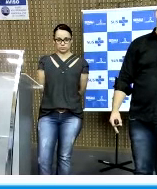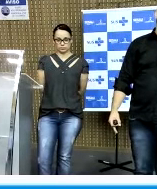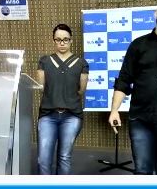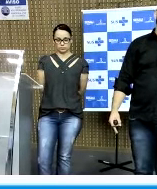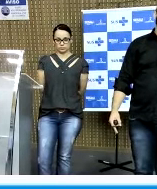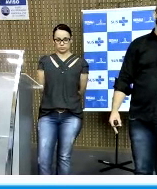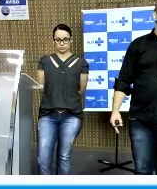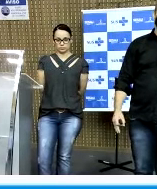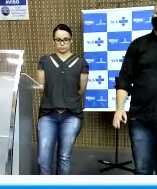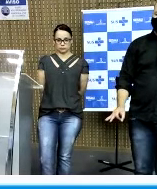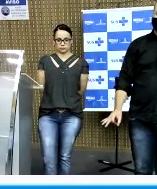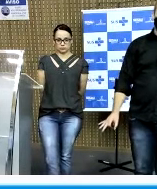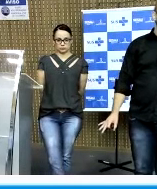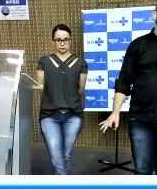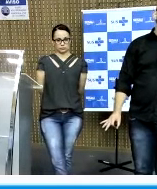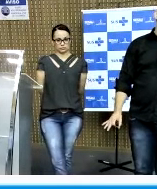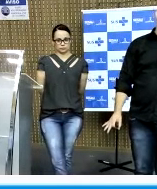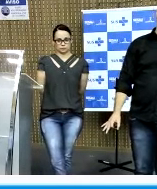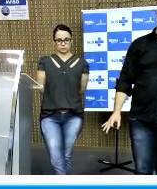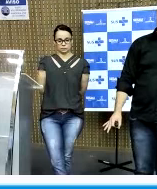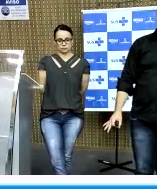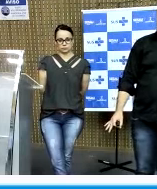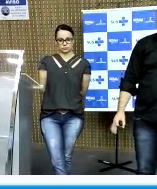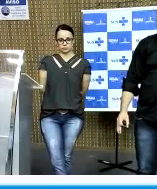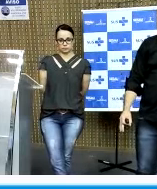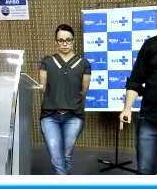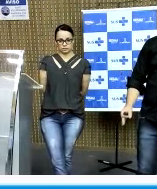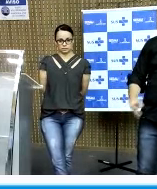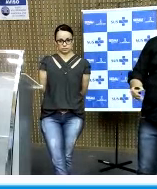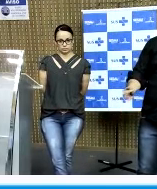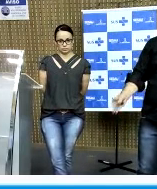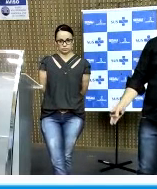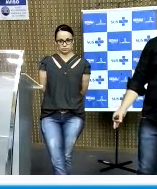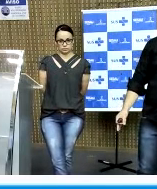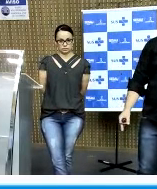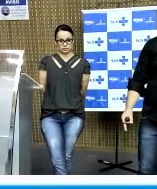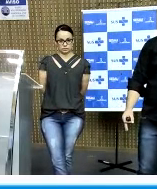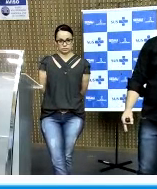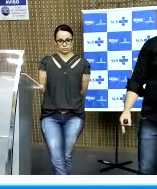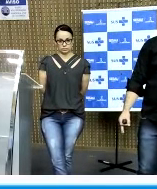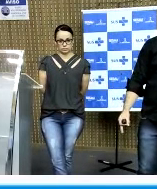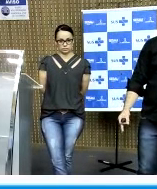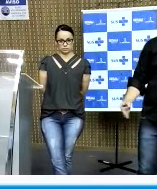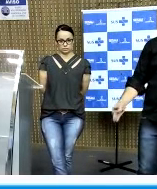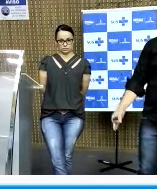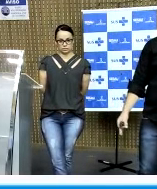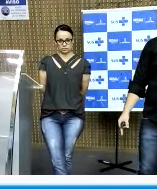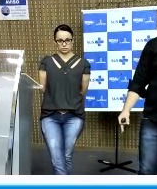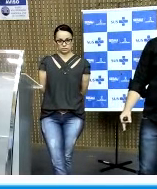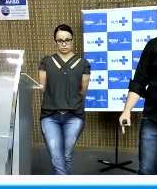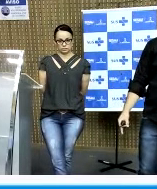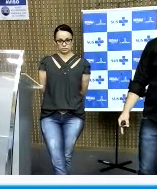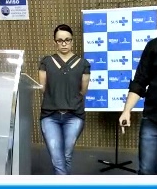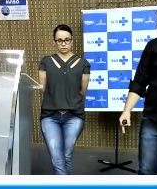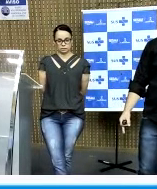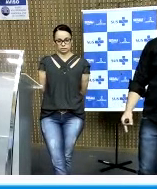as maternidades também não foram encaminhadas até o momento, 2021, devido às restrições impostas pela própria instituição,